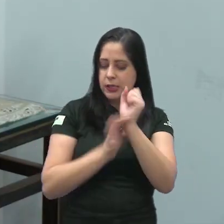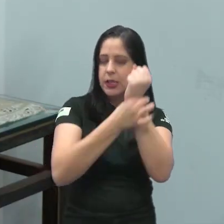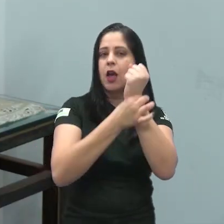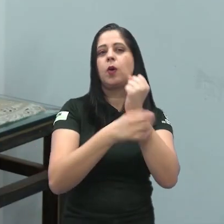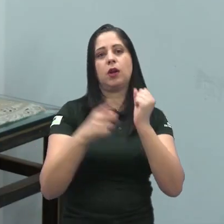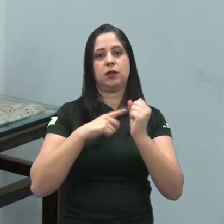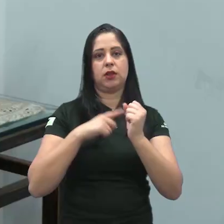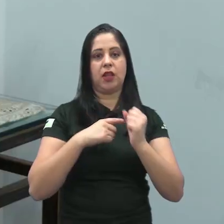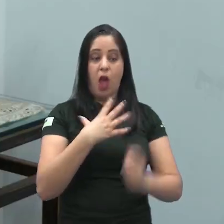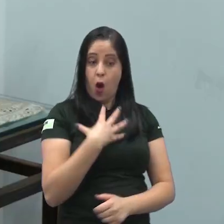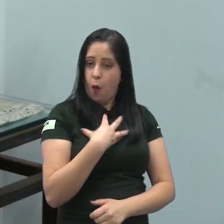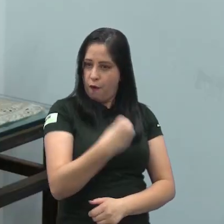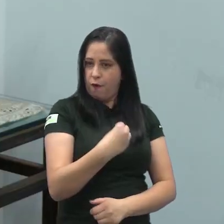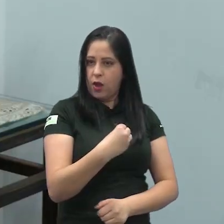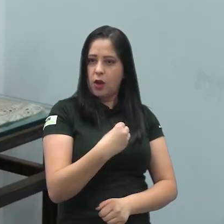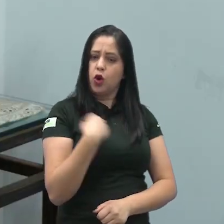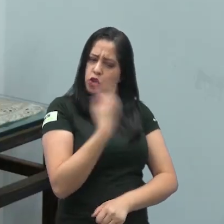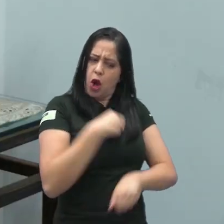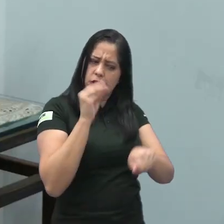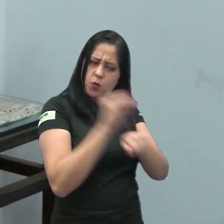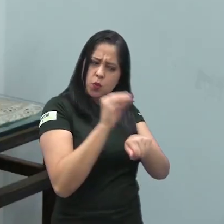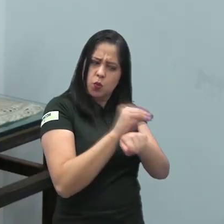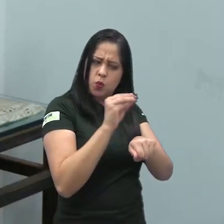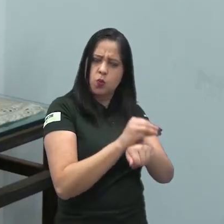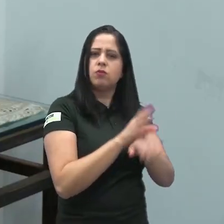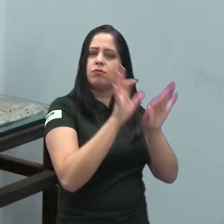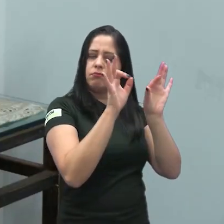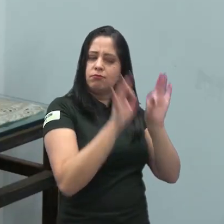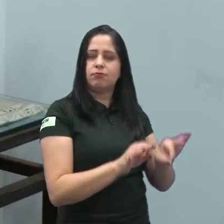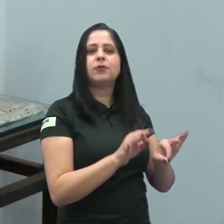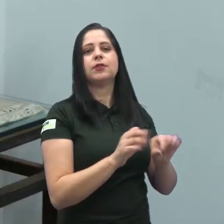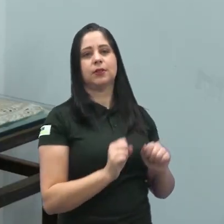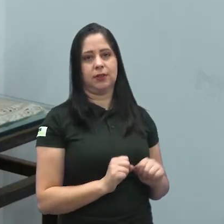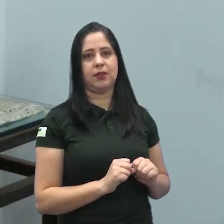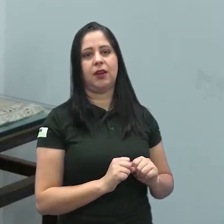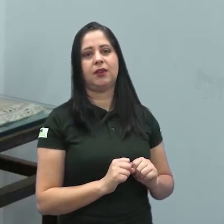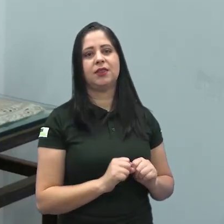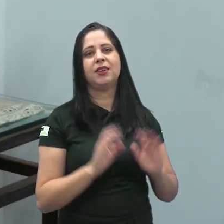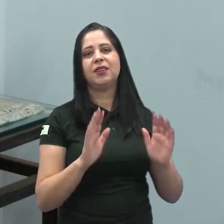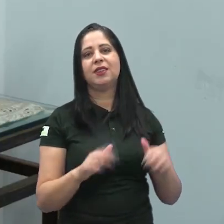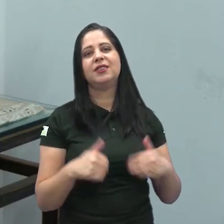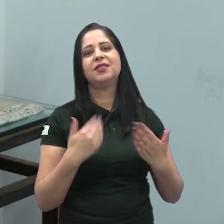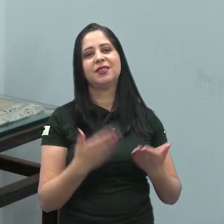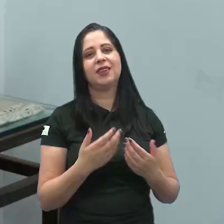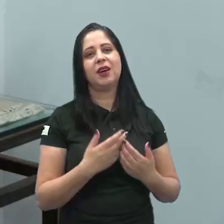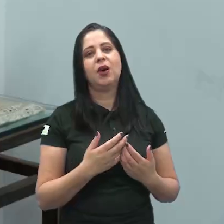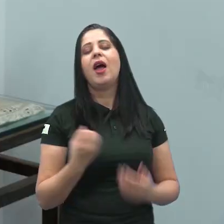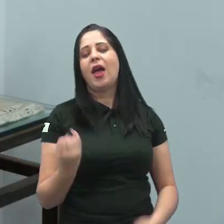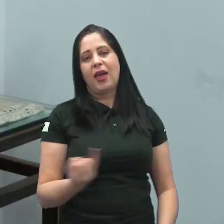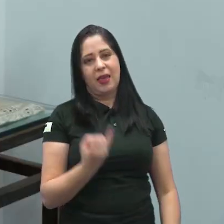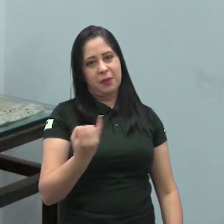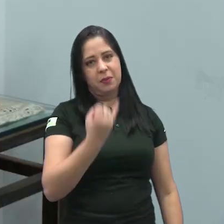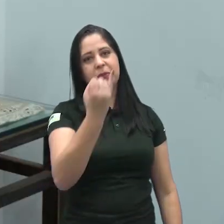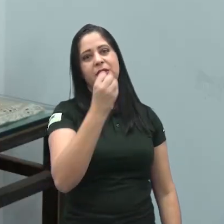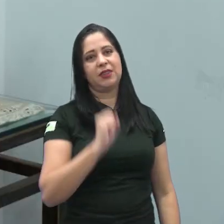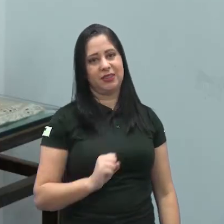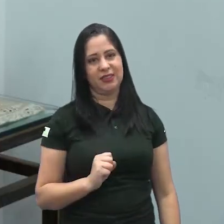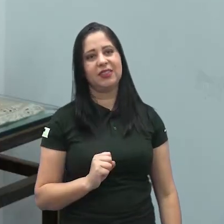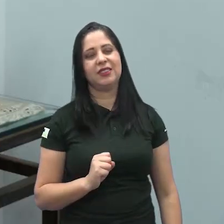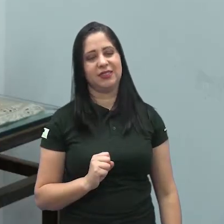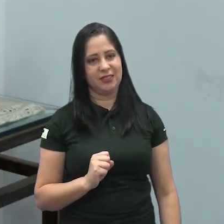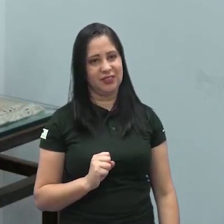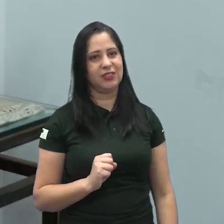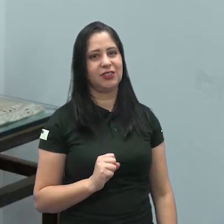filhos dela estão sendo bem cuidados. Então, isso para nós é muito importante. Eu acho que faz toda